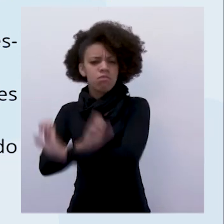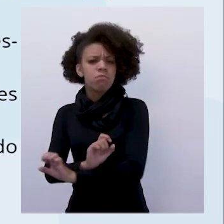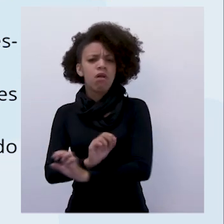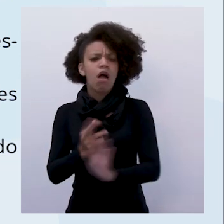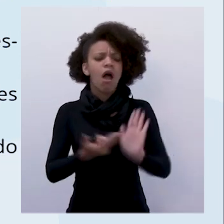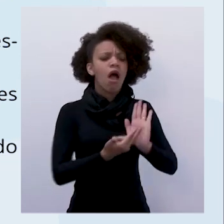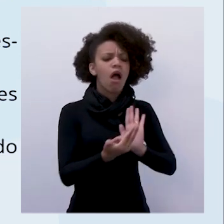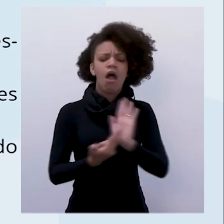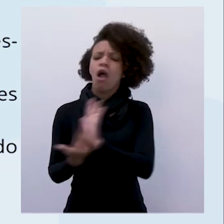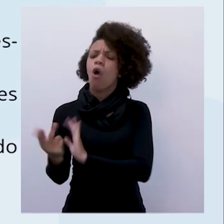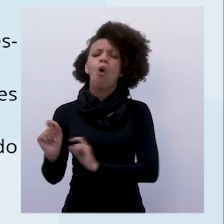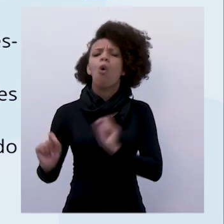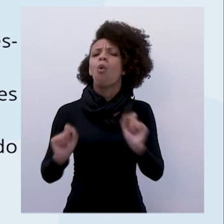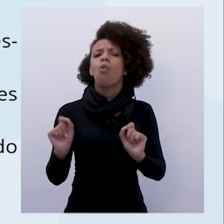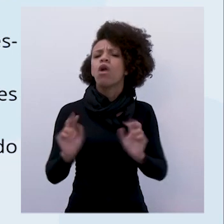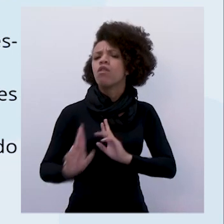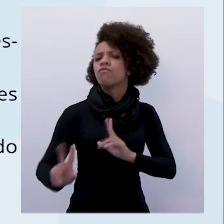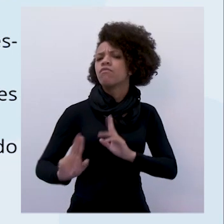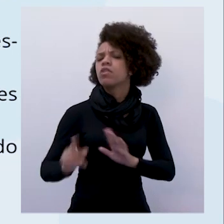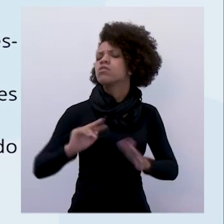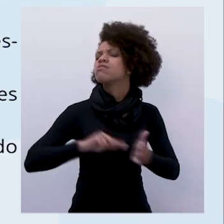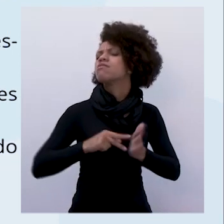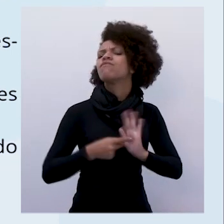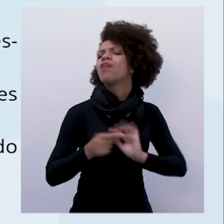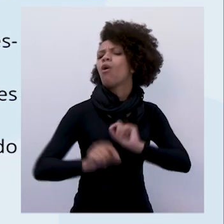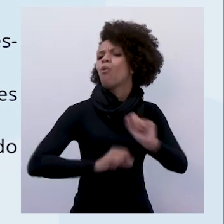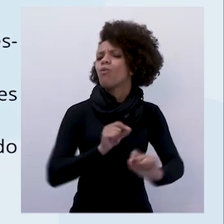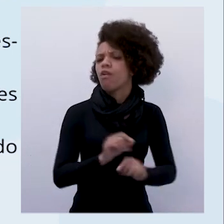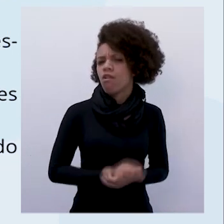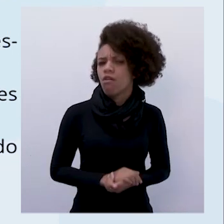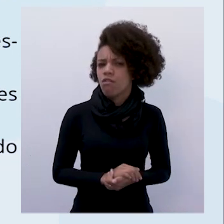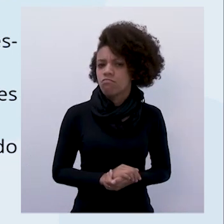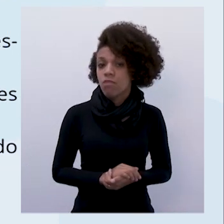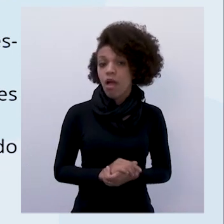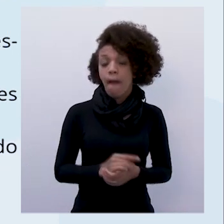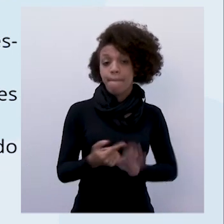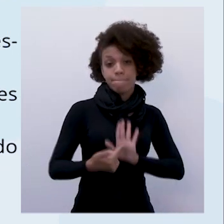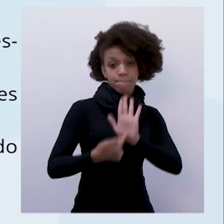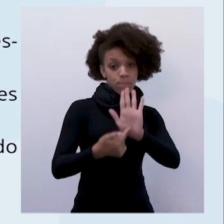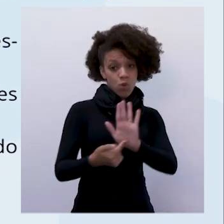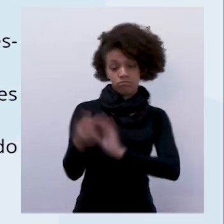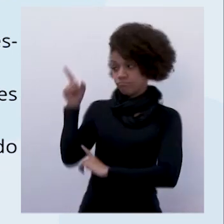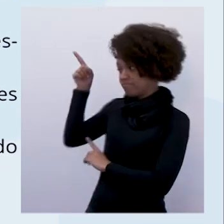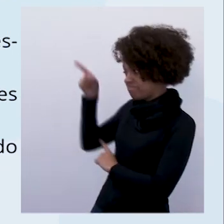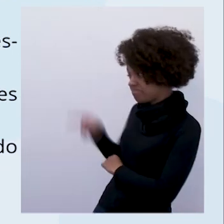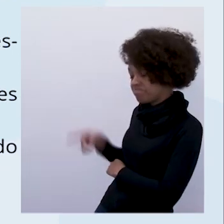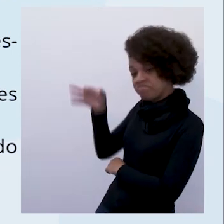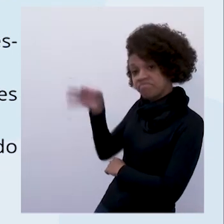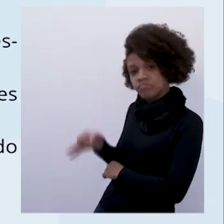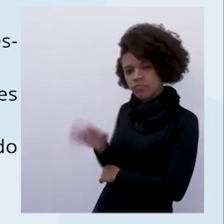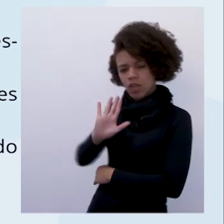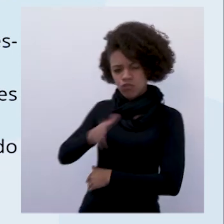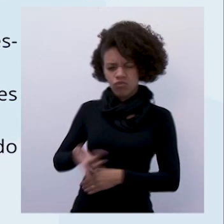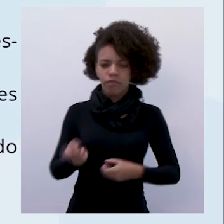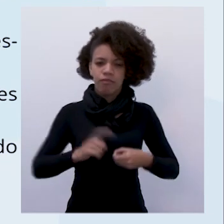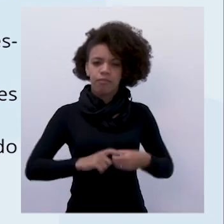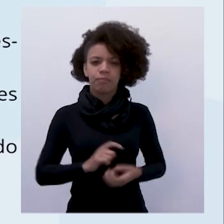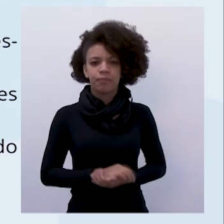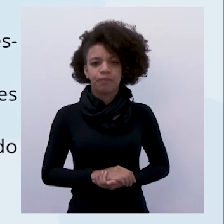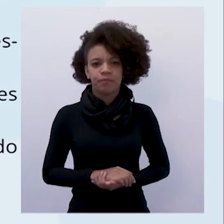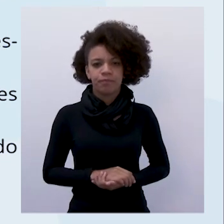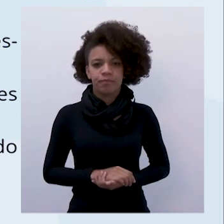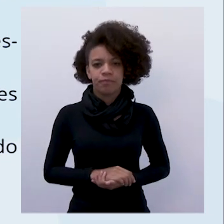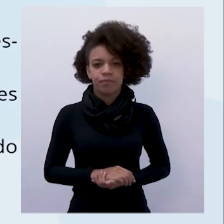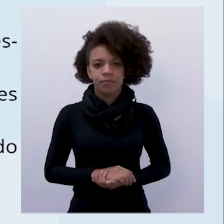essas diferenças significam? Apontem a alternativa correta no nosso chat e já já a gente volta.